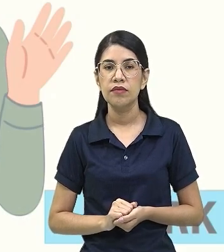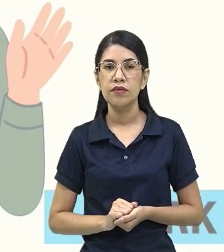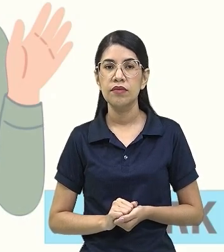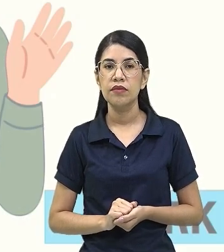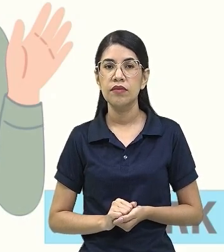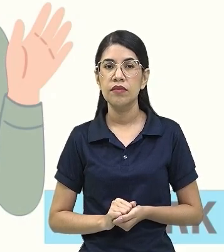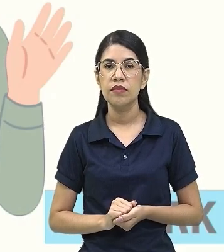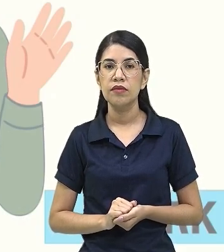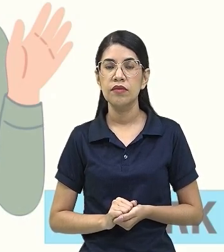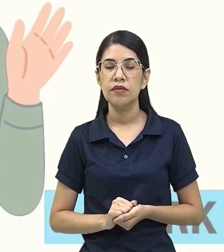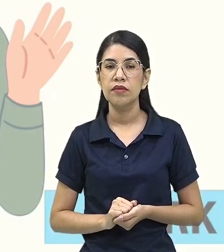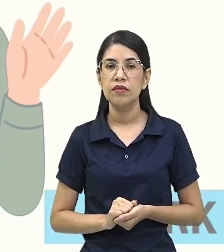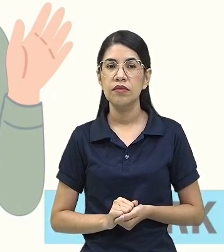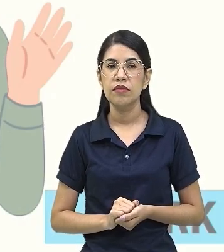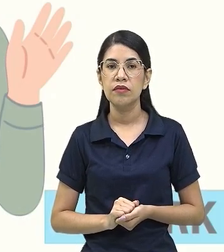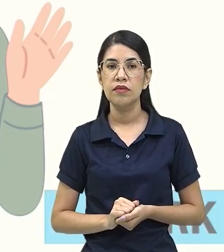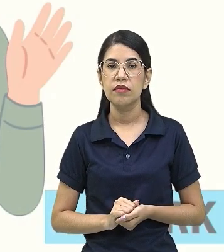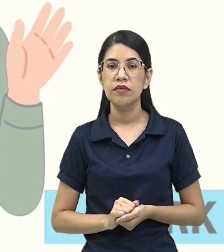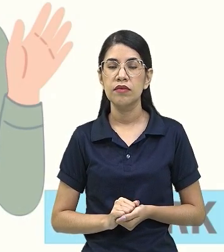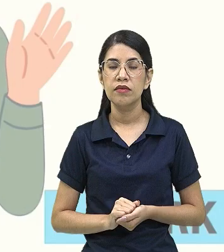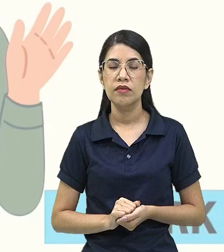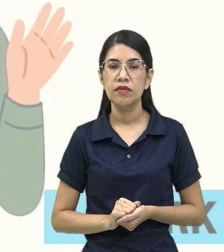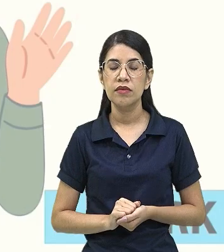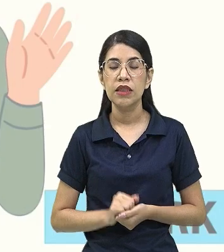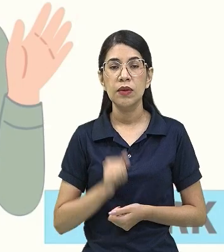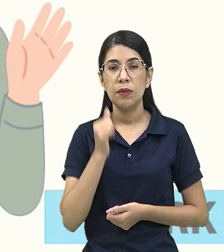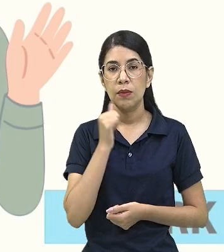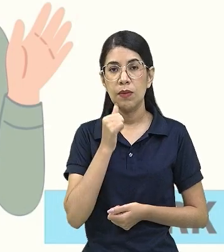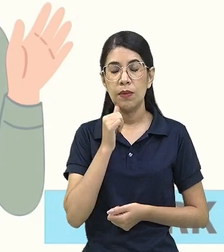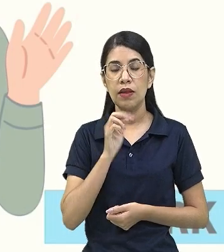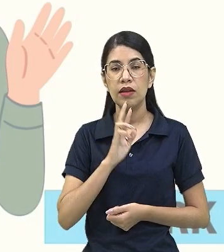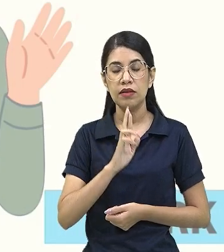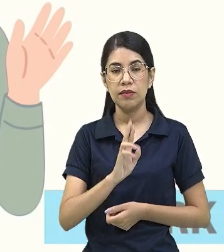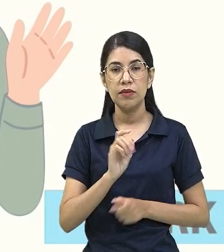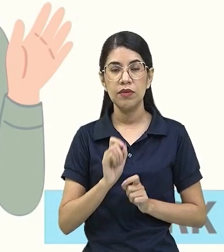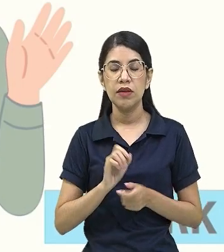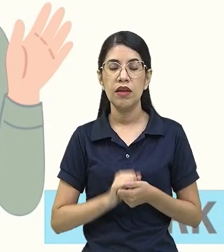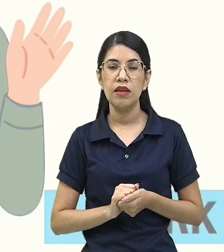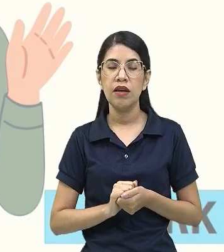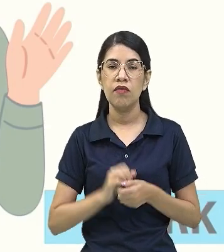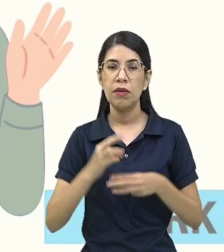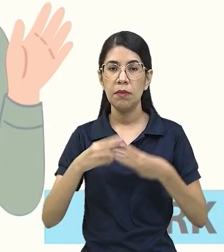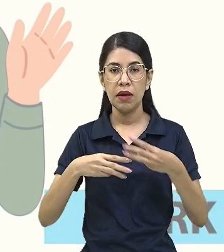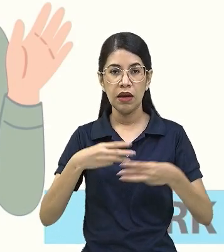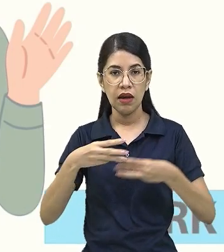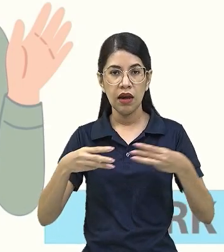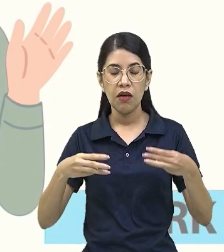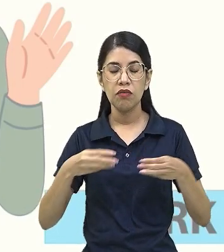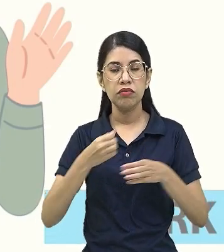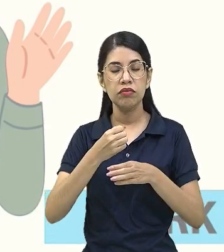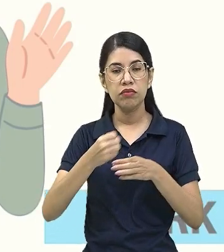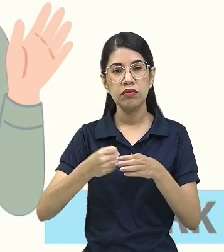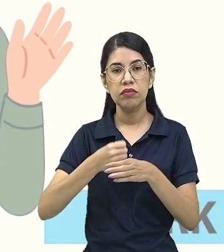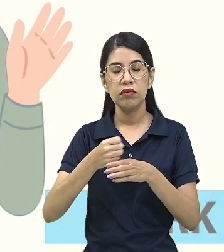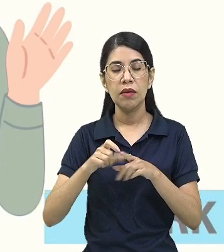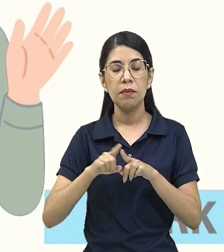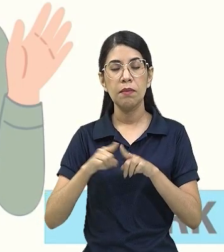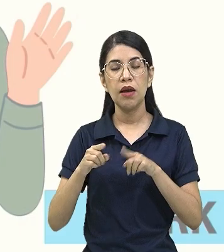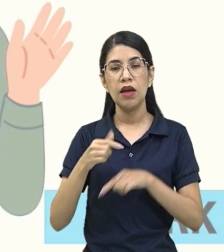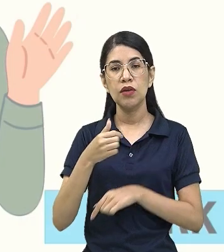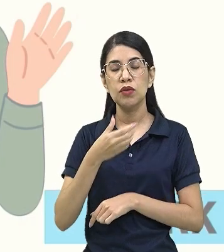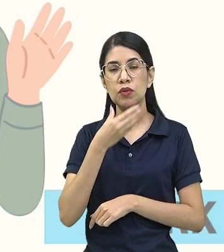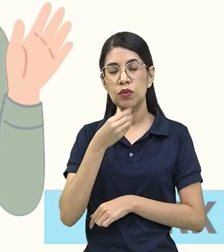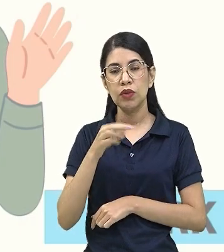ele dizendo aqui, ela dizendo que fez macarronada, né, o macarrão, mas o irmão dela